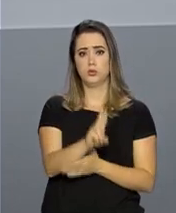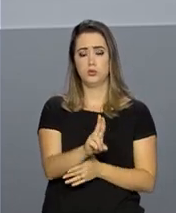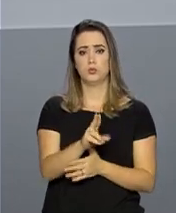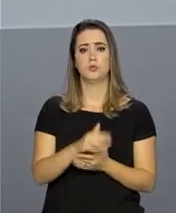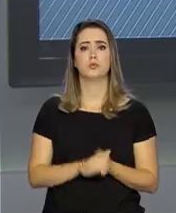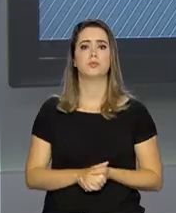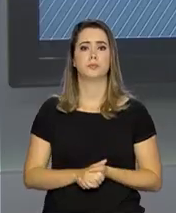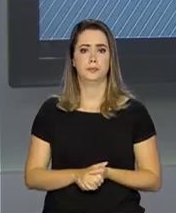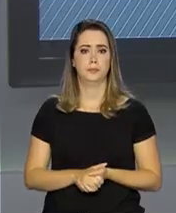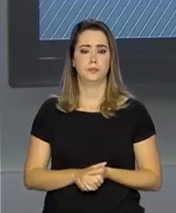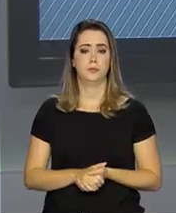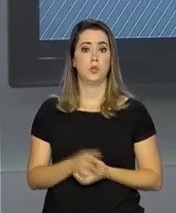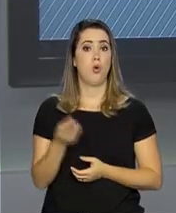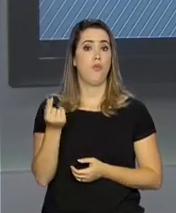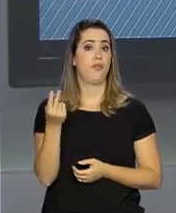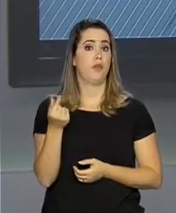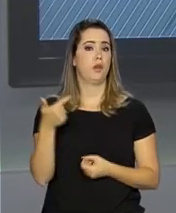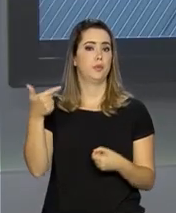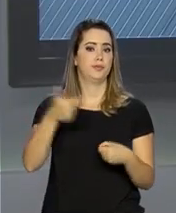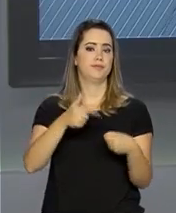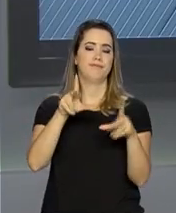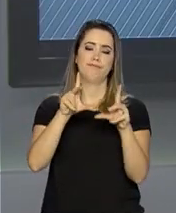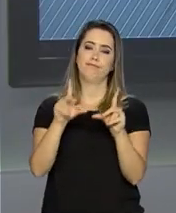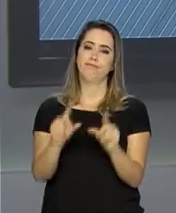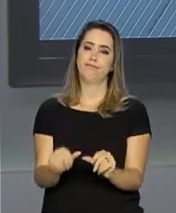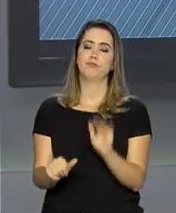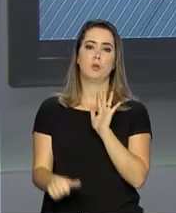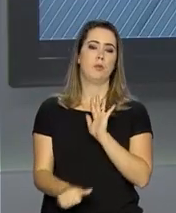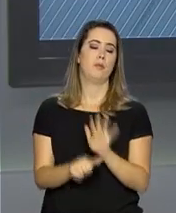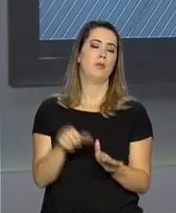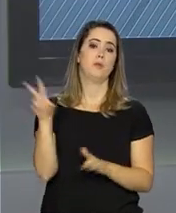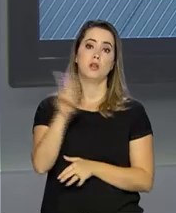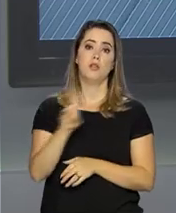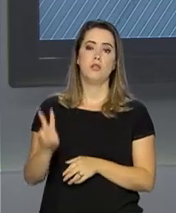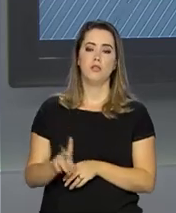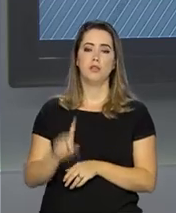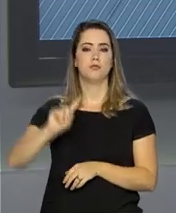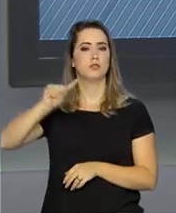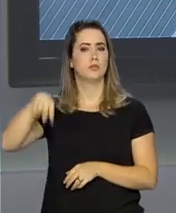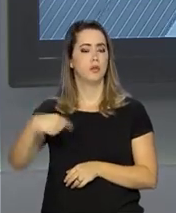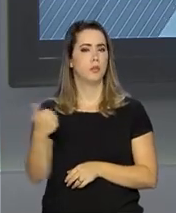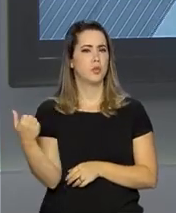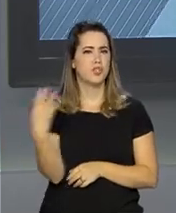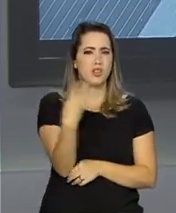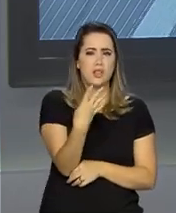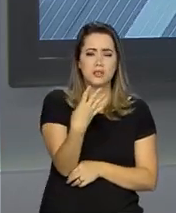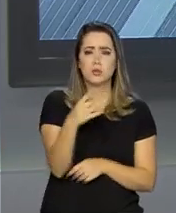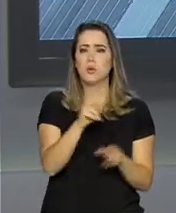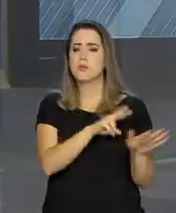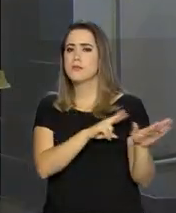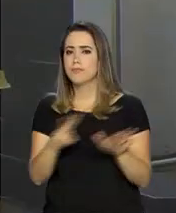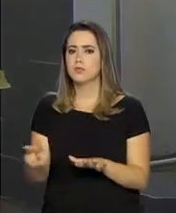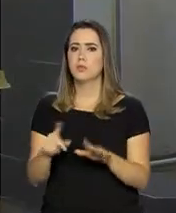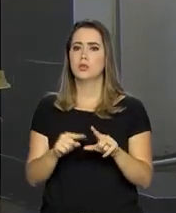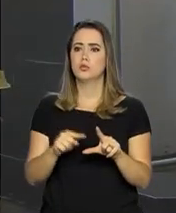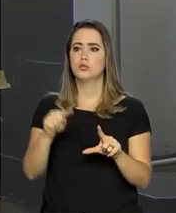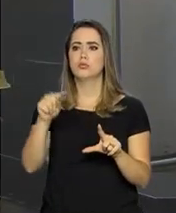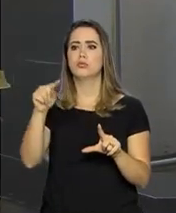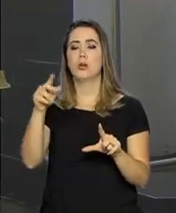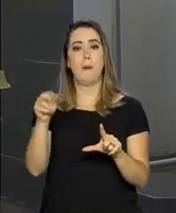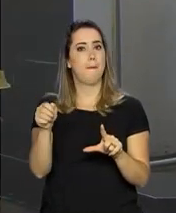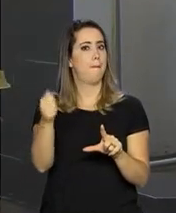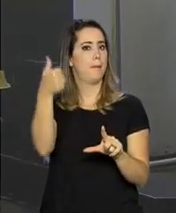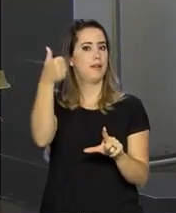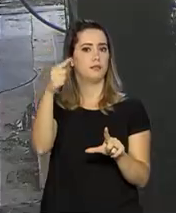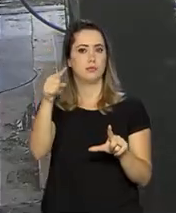sexta-feira. O preço da gasolina caiu pela primeira vez após 14 semanas. A partir desta sexta-feira, a